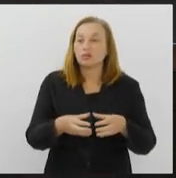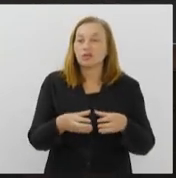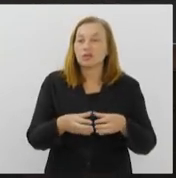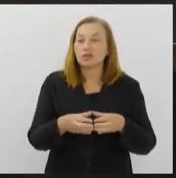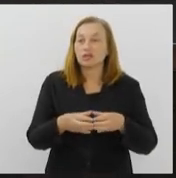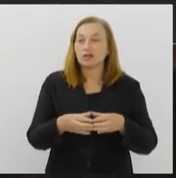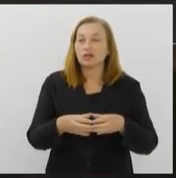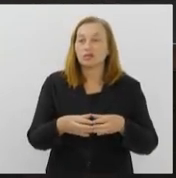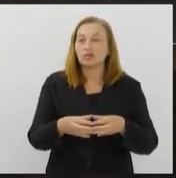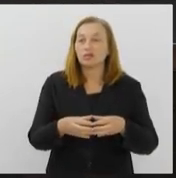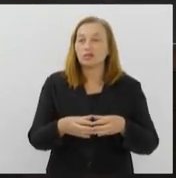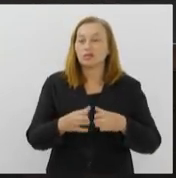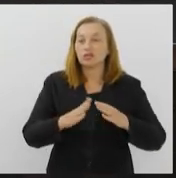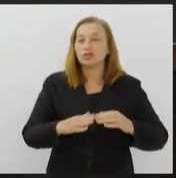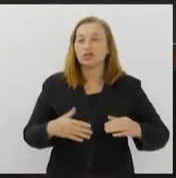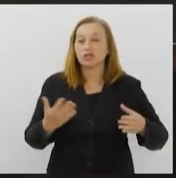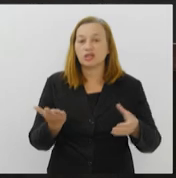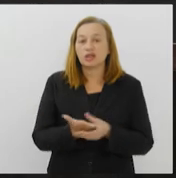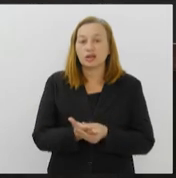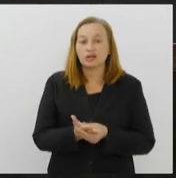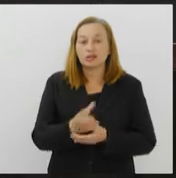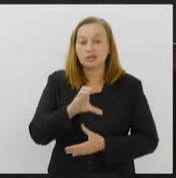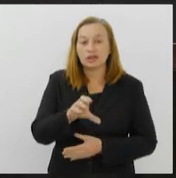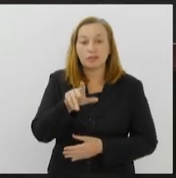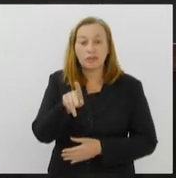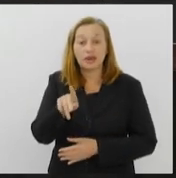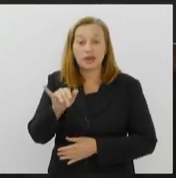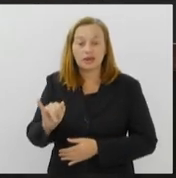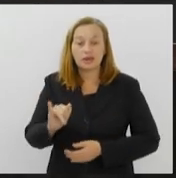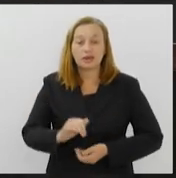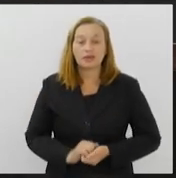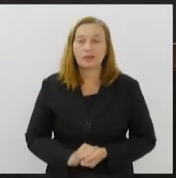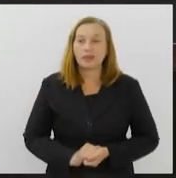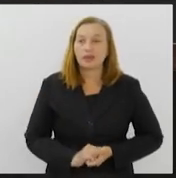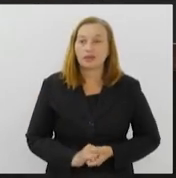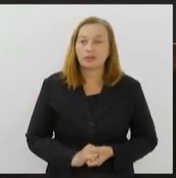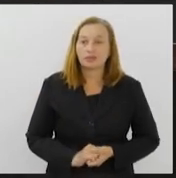Parlamentar de Inquérito, CPI, para investigar o